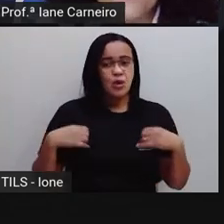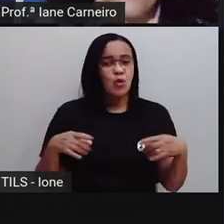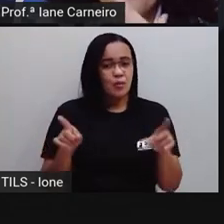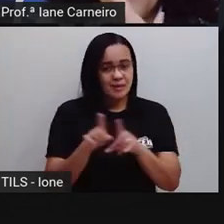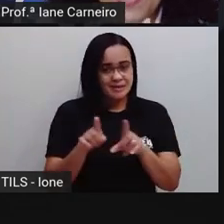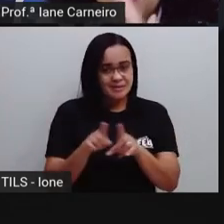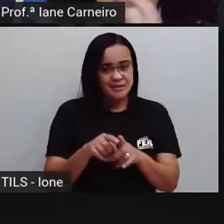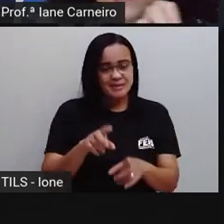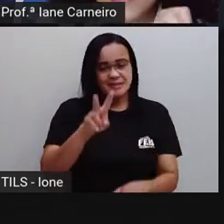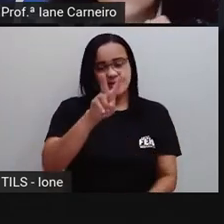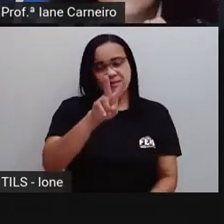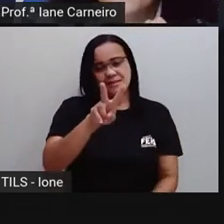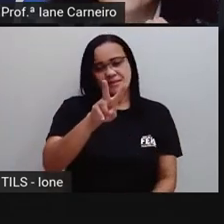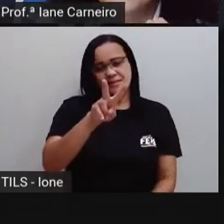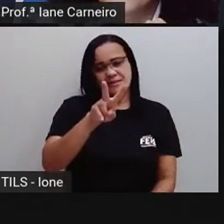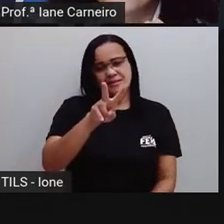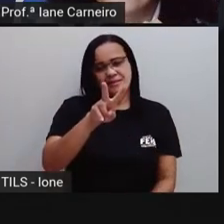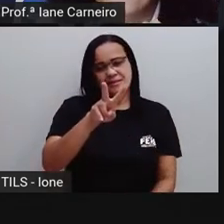ver